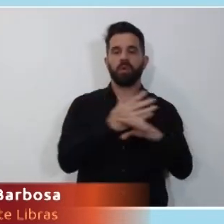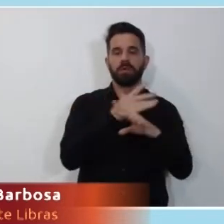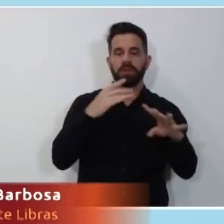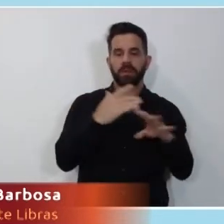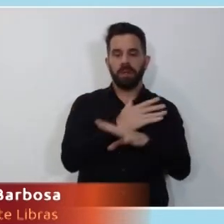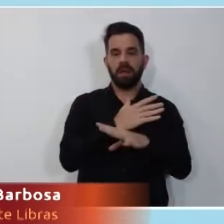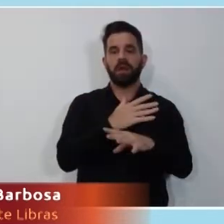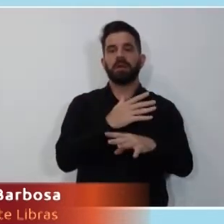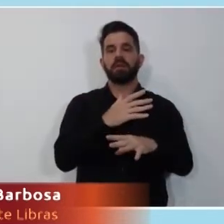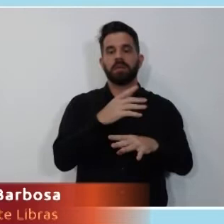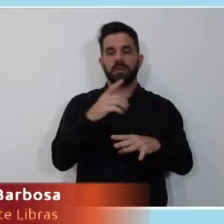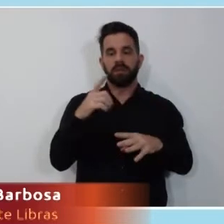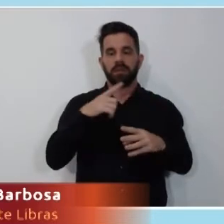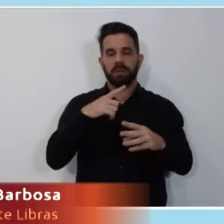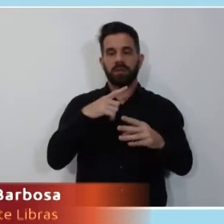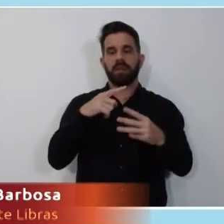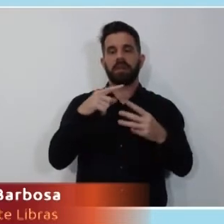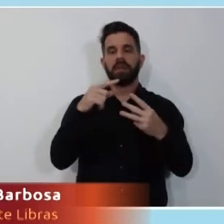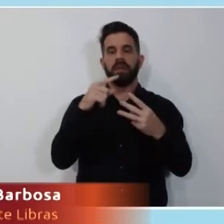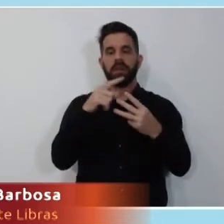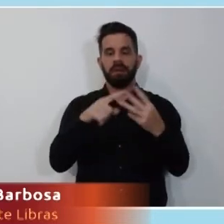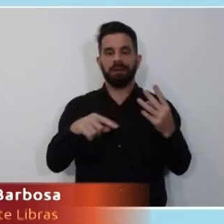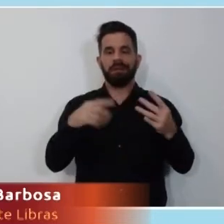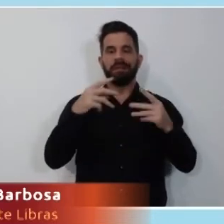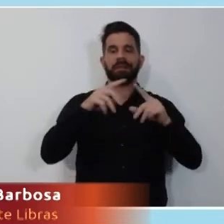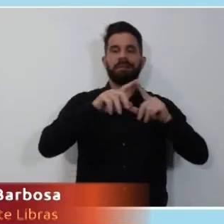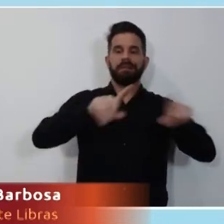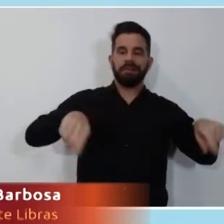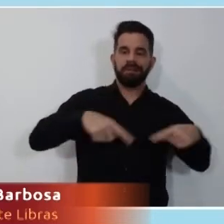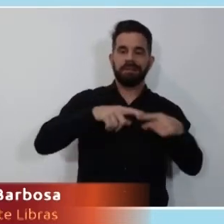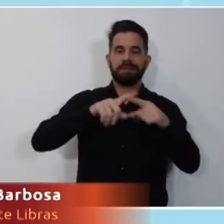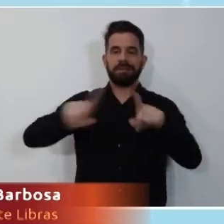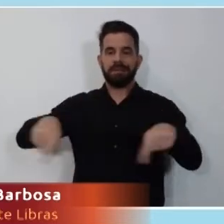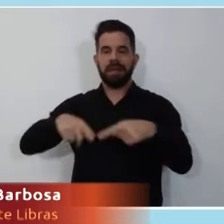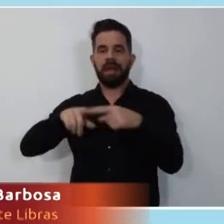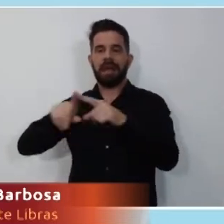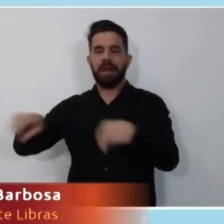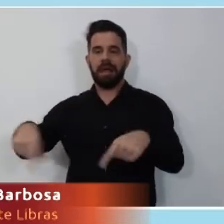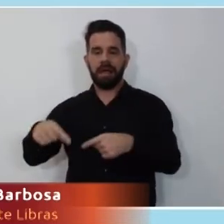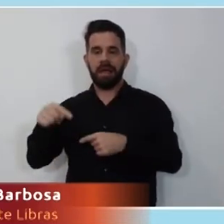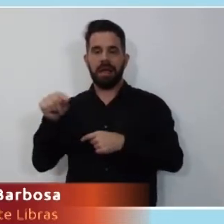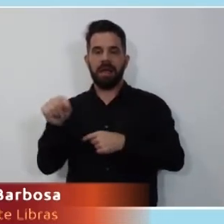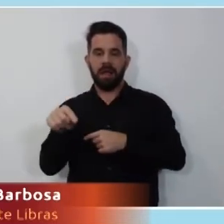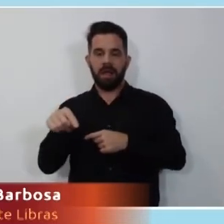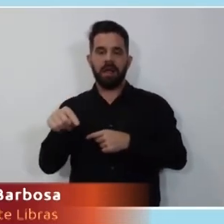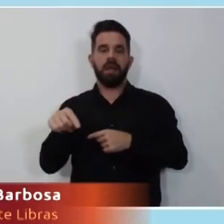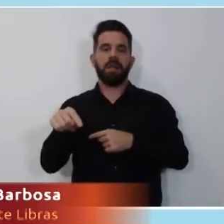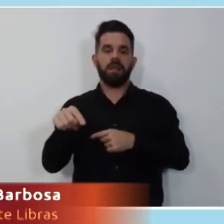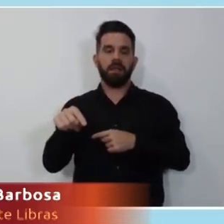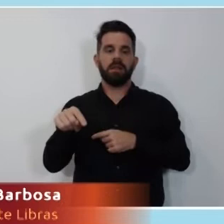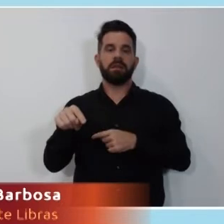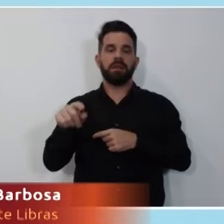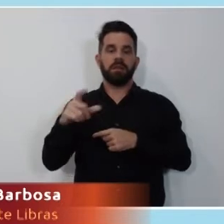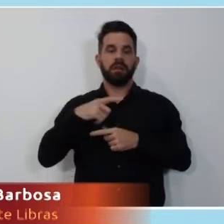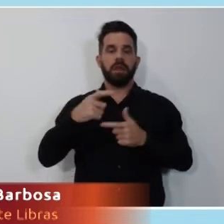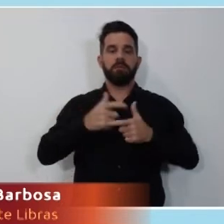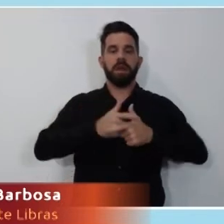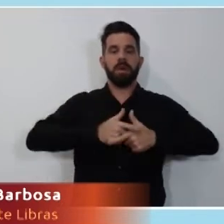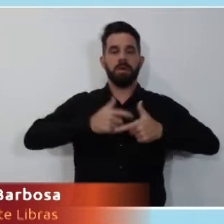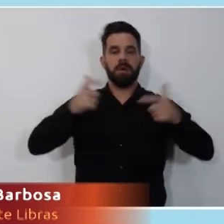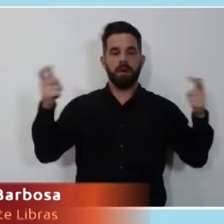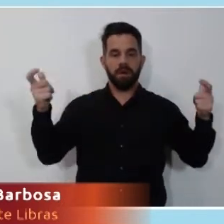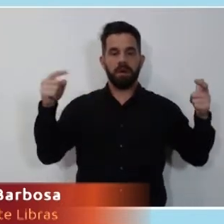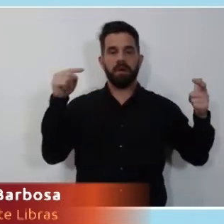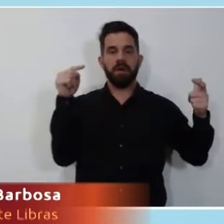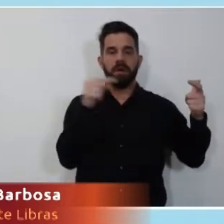natal, em La Paz, teve uns 10 anos de congelamento da tarifa, né? O grande problema é quando você sai desse congelamento, porque,